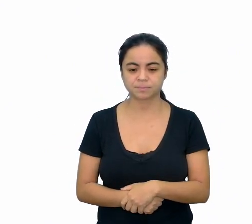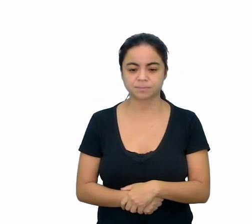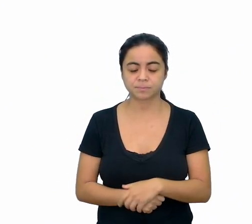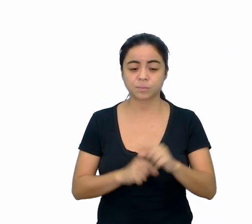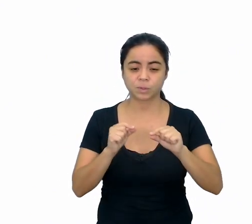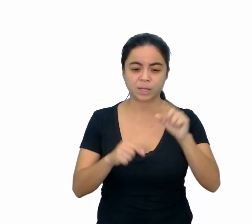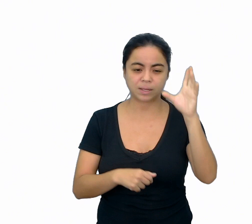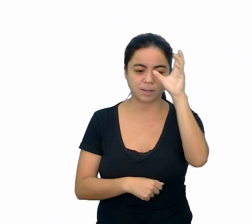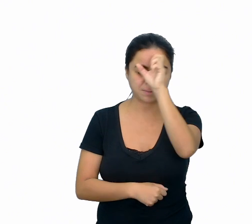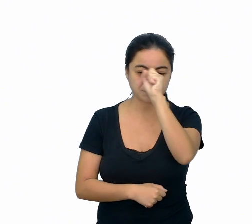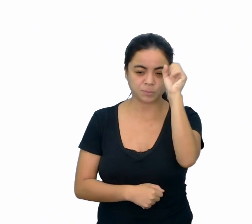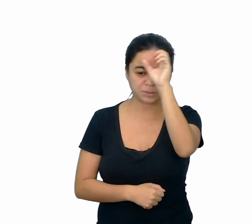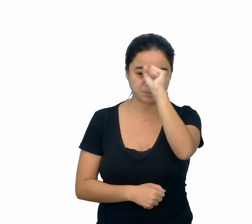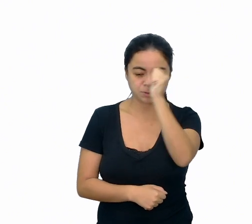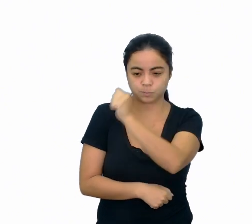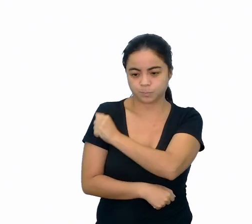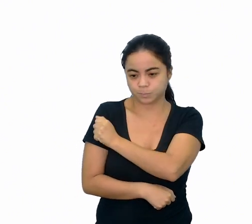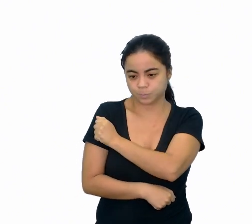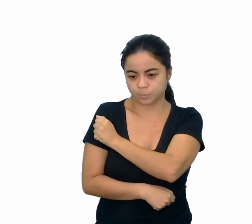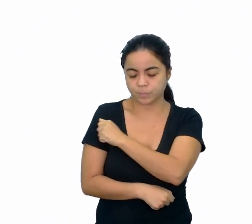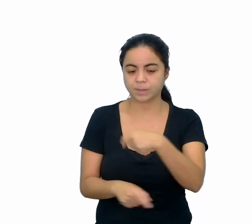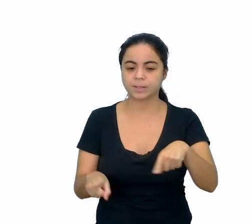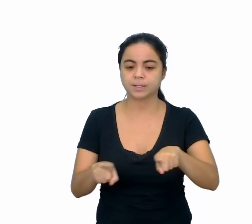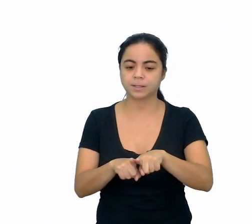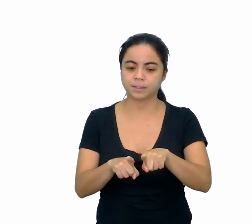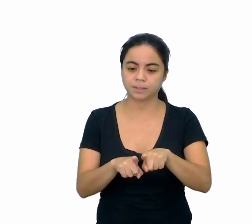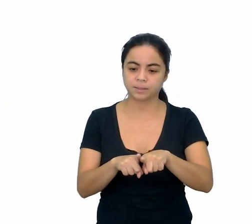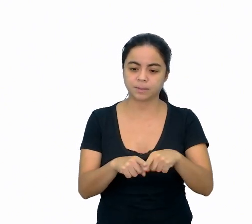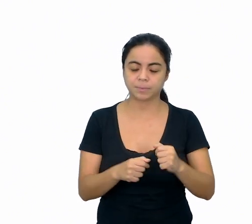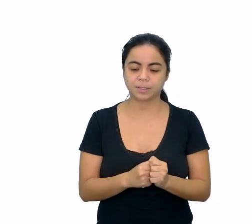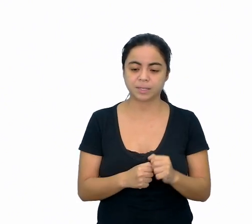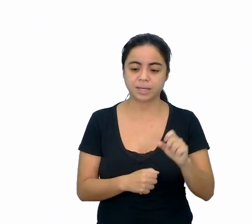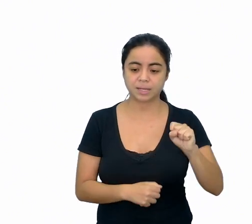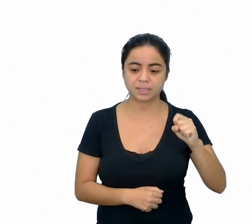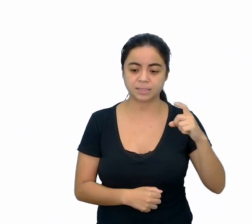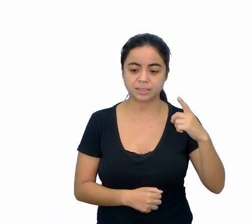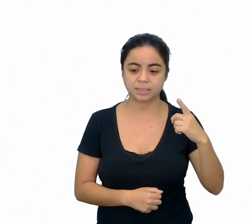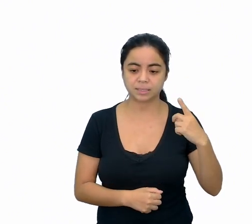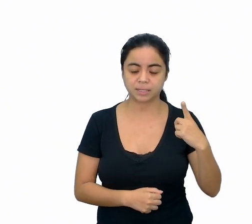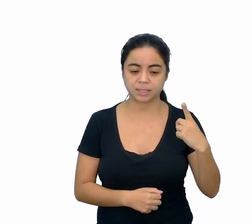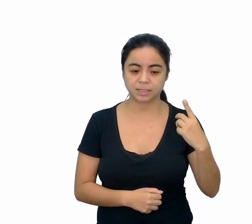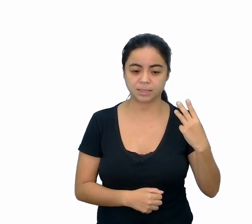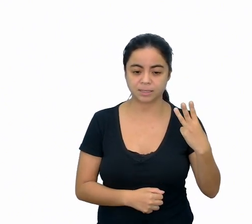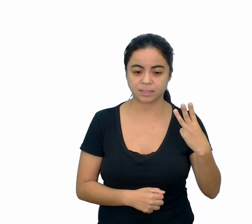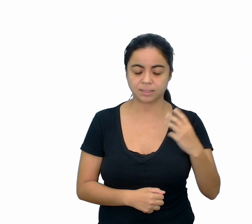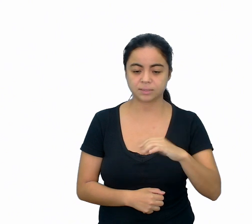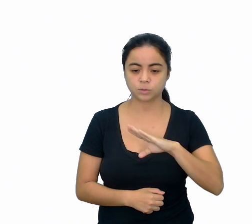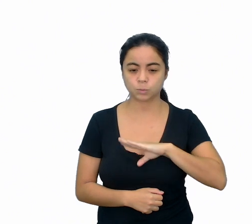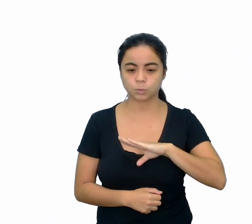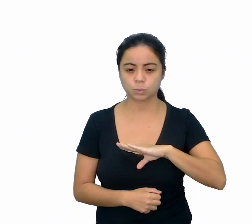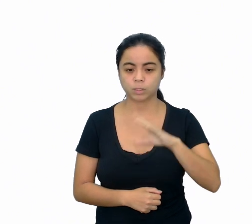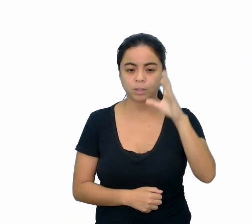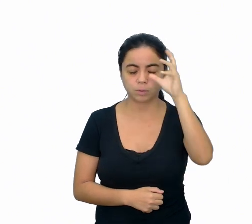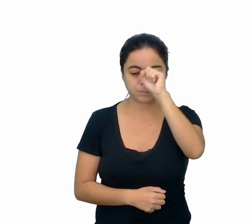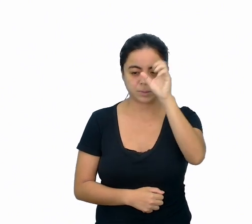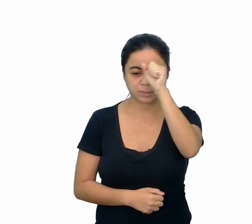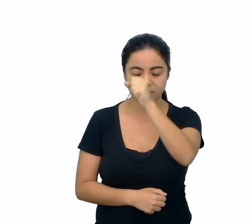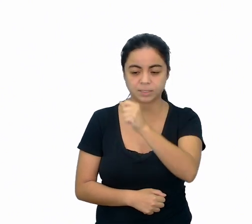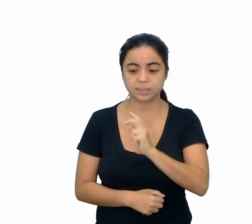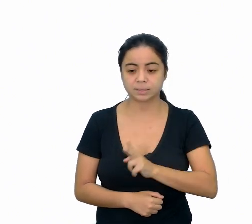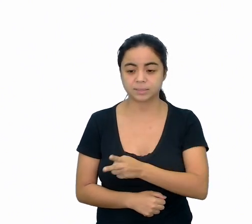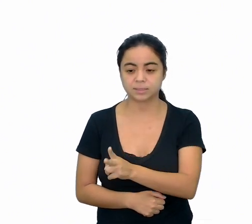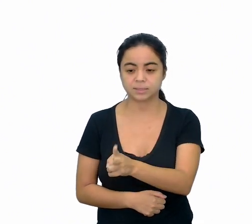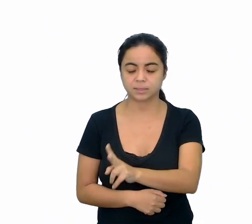a aprendizagem dos nossos estudantes, e discutir a sequência didática 3 de língua portuguesa do Aprender Sempre,